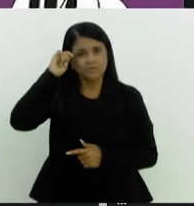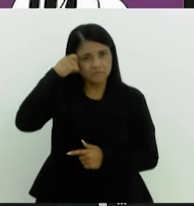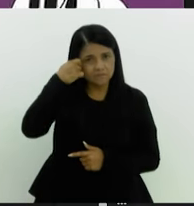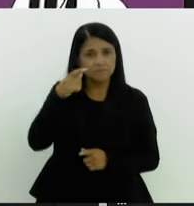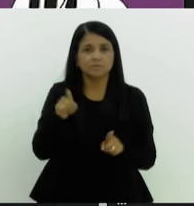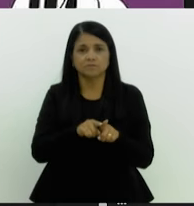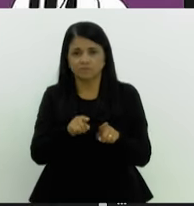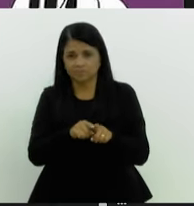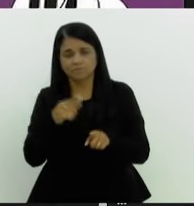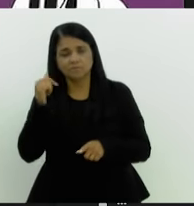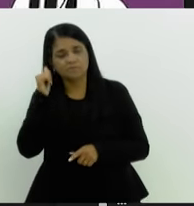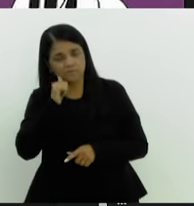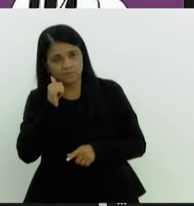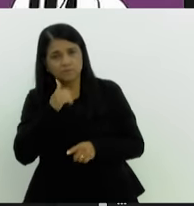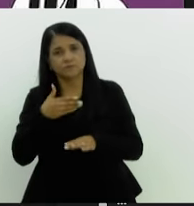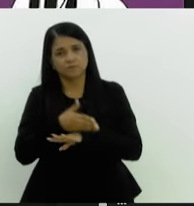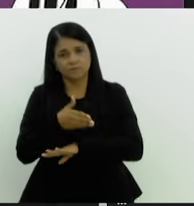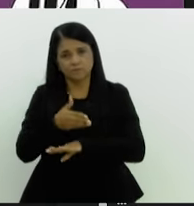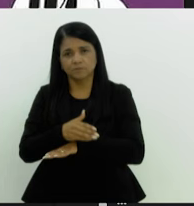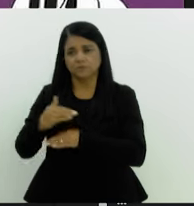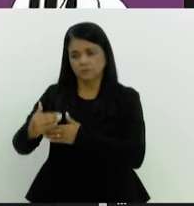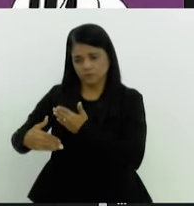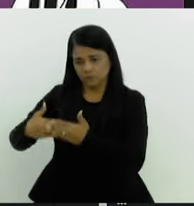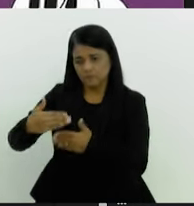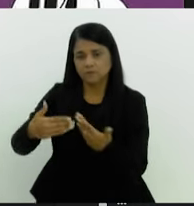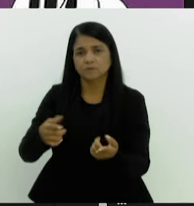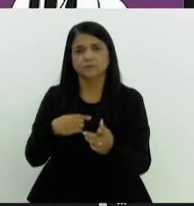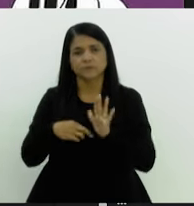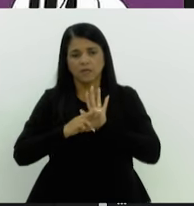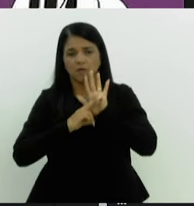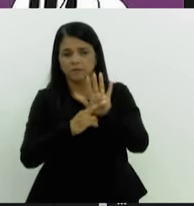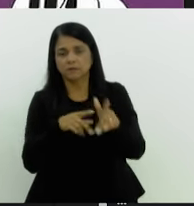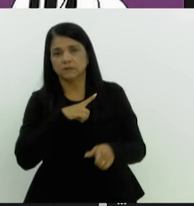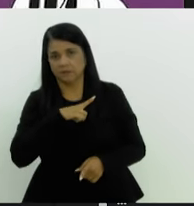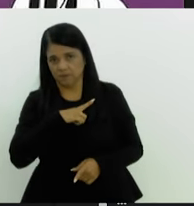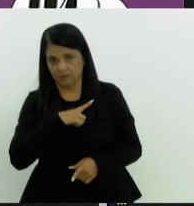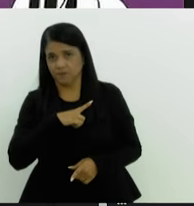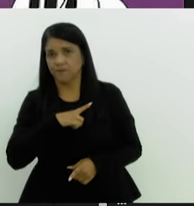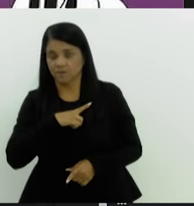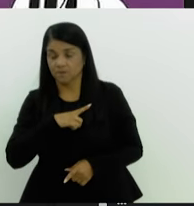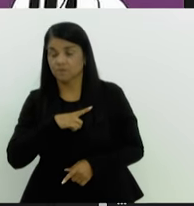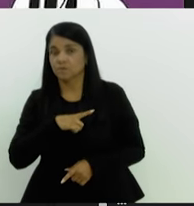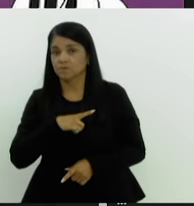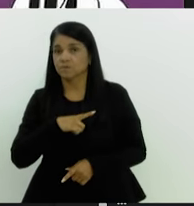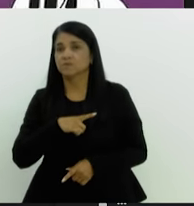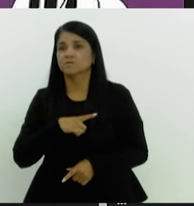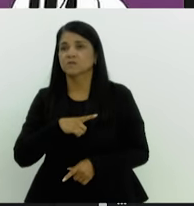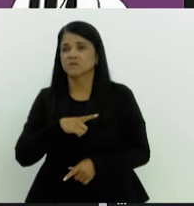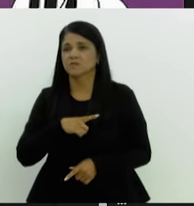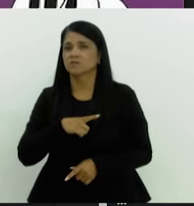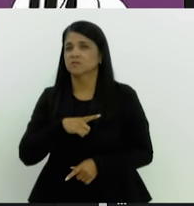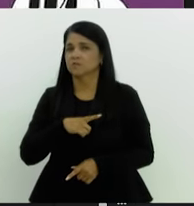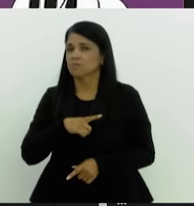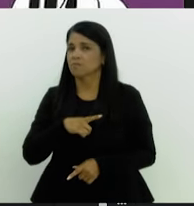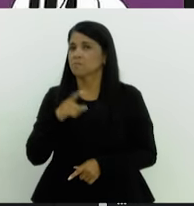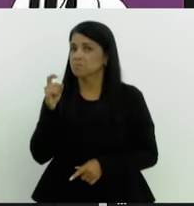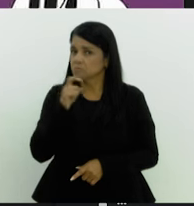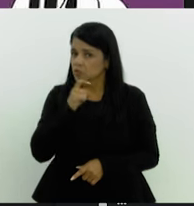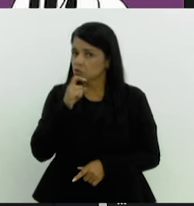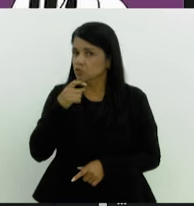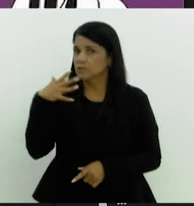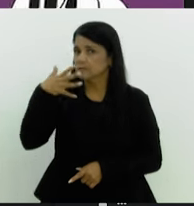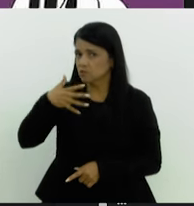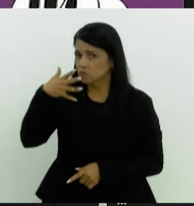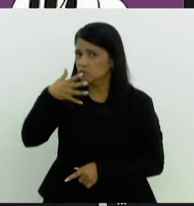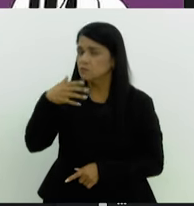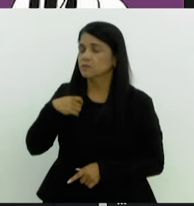também de participar desse processo e ter a sua representatividade então é é uma falácia esse tipo de discurso temos que